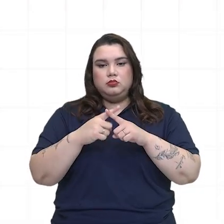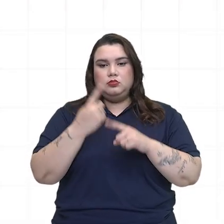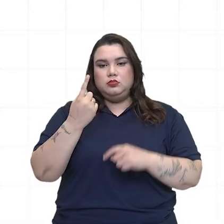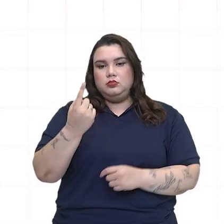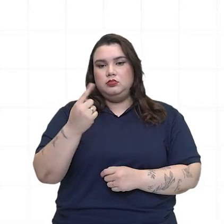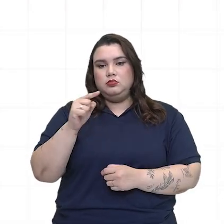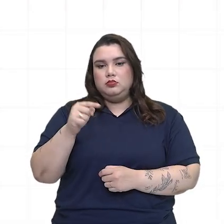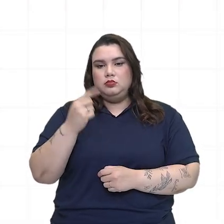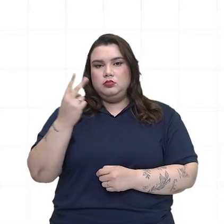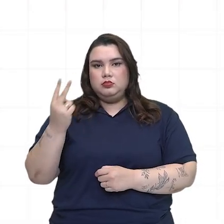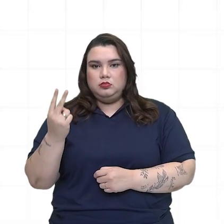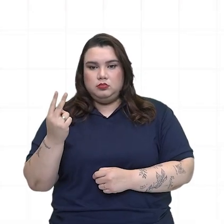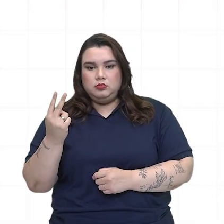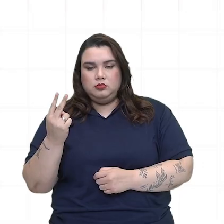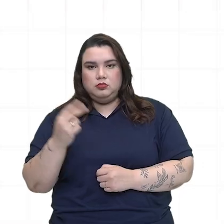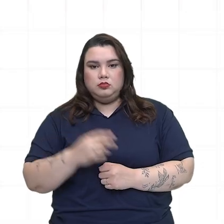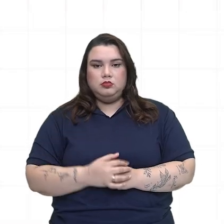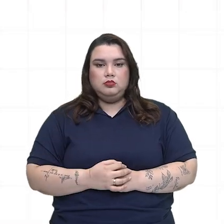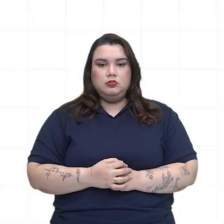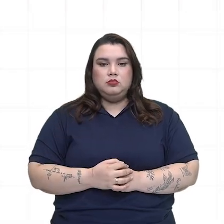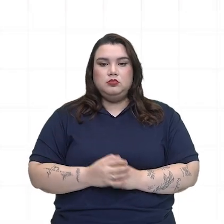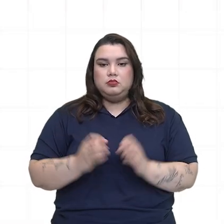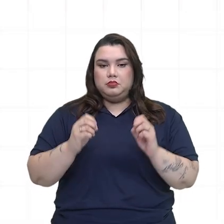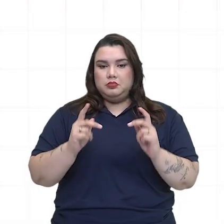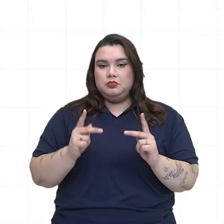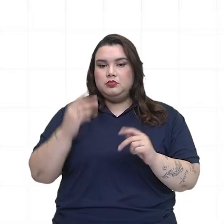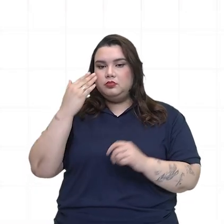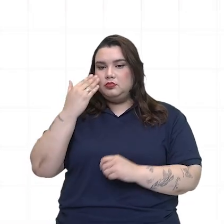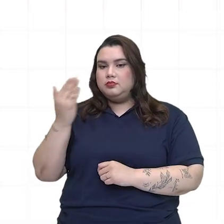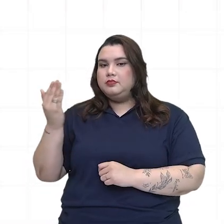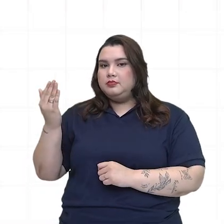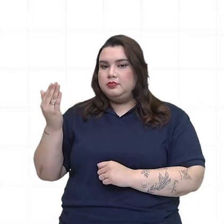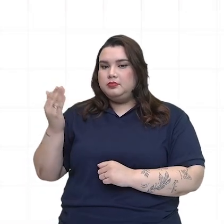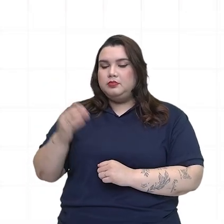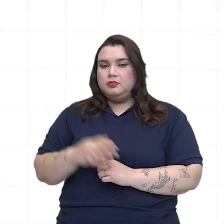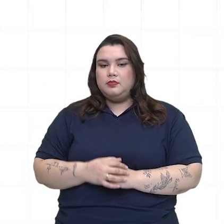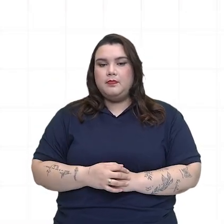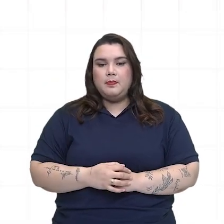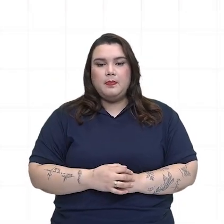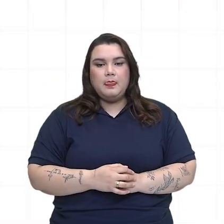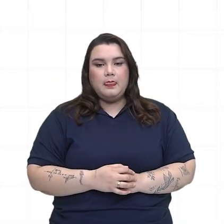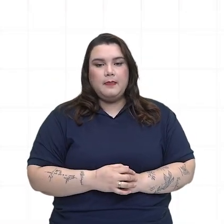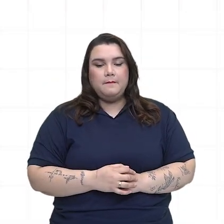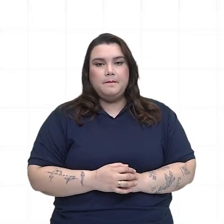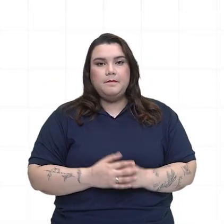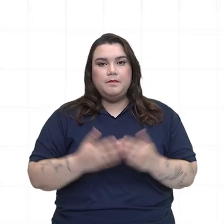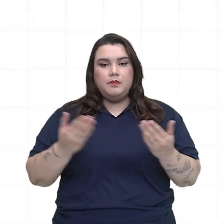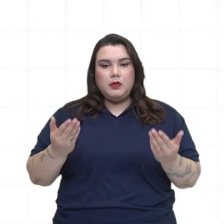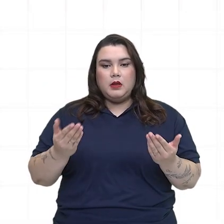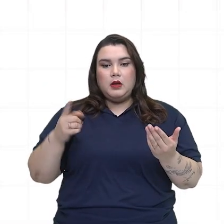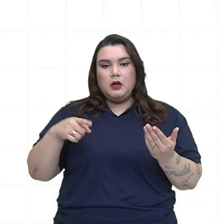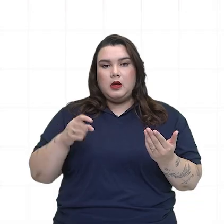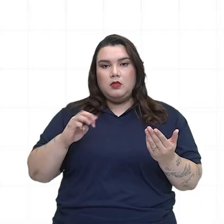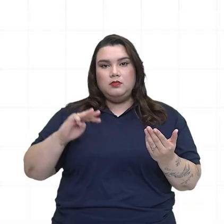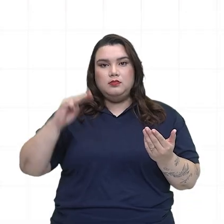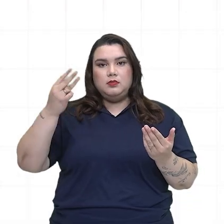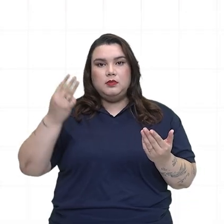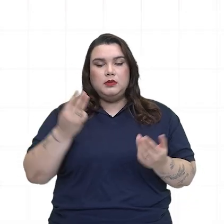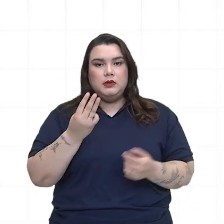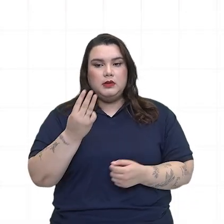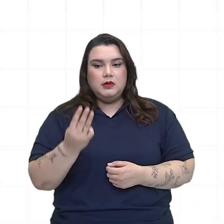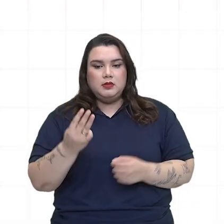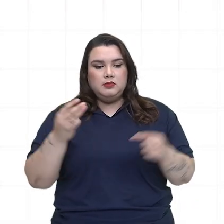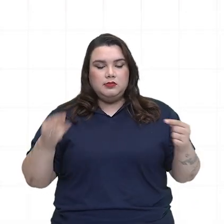1,2 vezes 1,2. Tá aqui, ó. Olha aqui, o expoente. É o expoente que